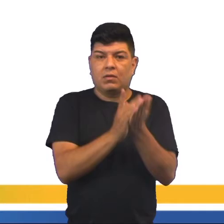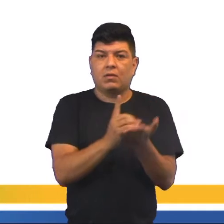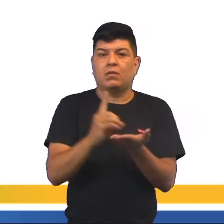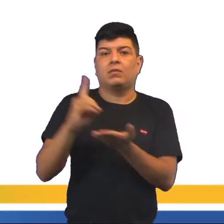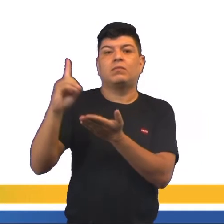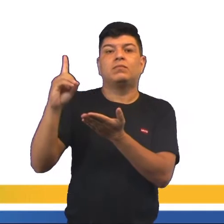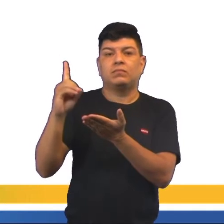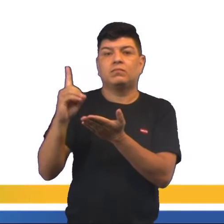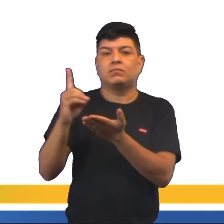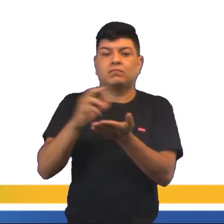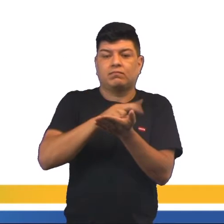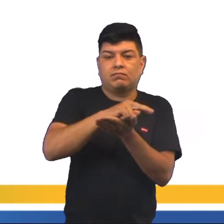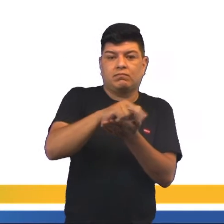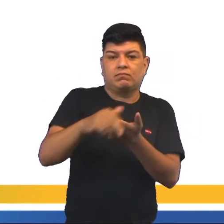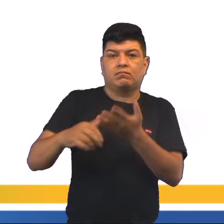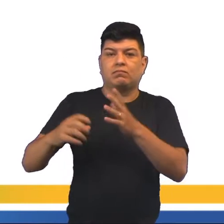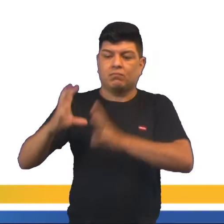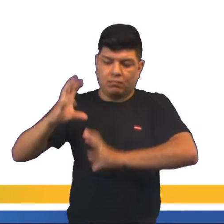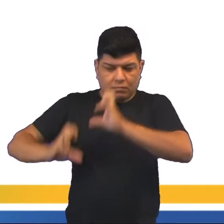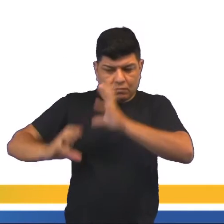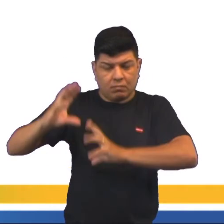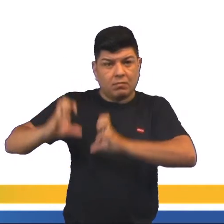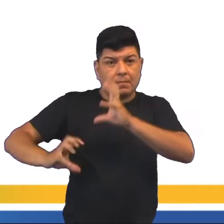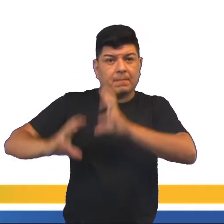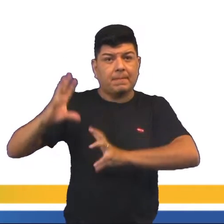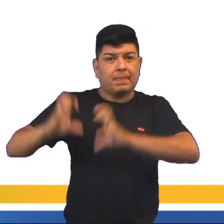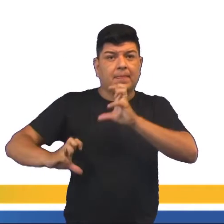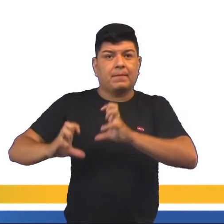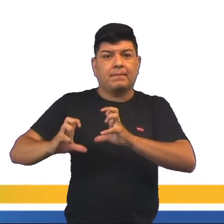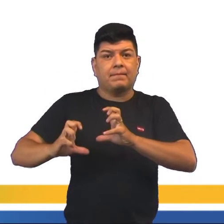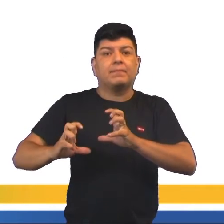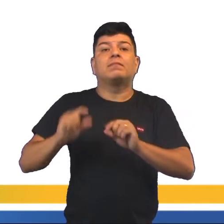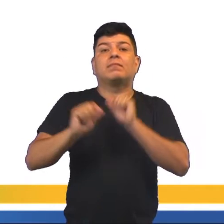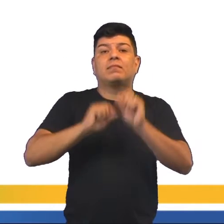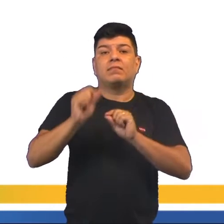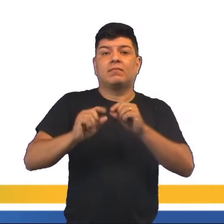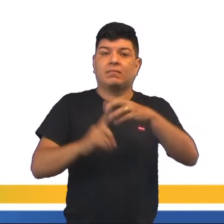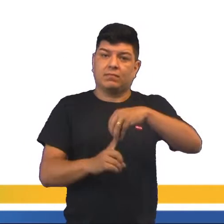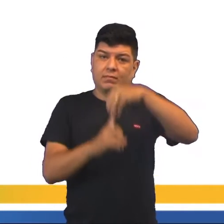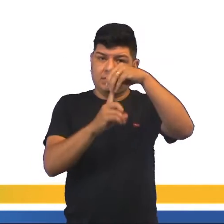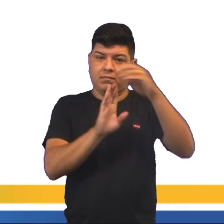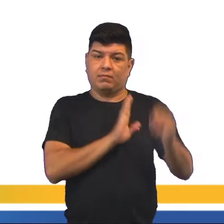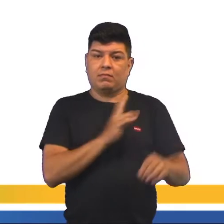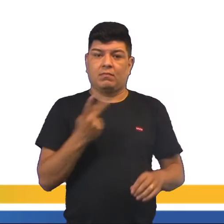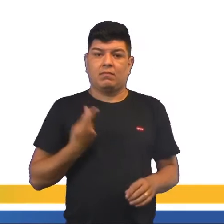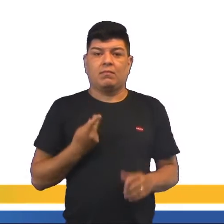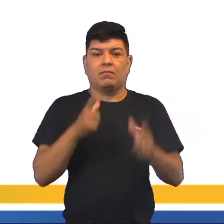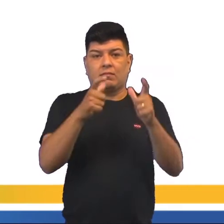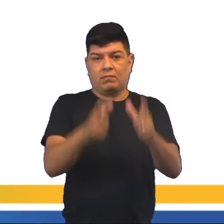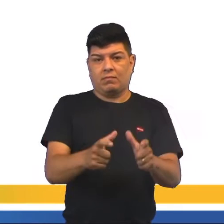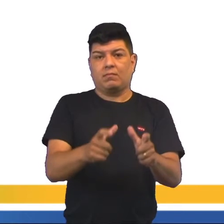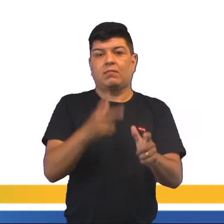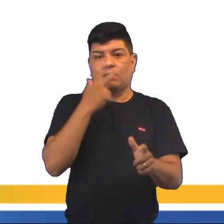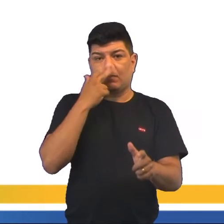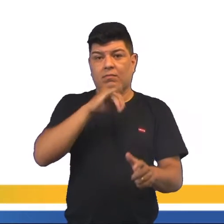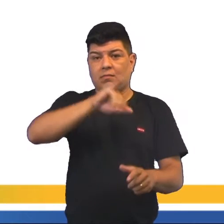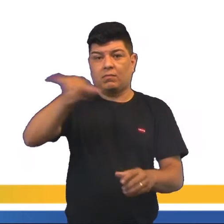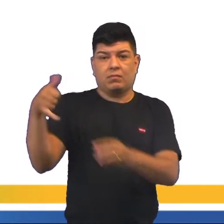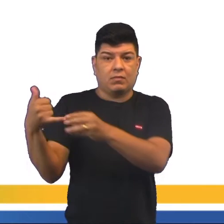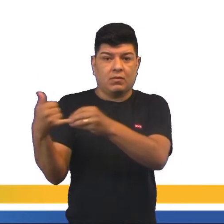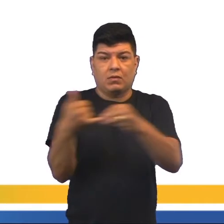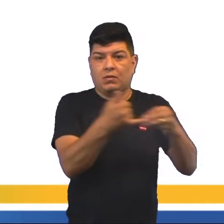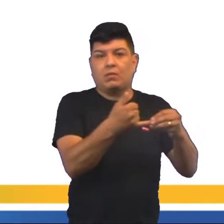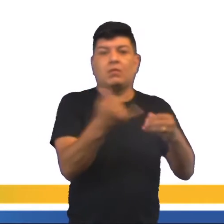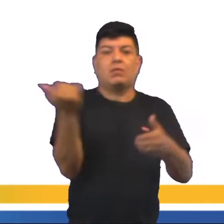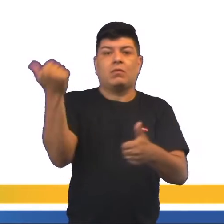hebreus empreenderam diversas lutas que restabeleceram a hegemonia hebraica na região da Palestina, né? Josué, o sucessor do